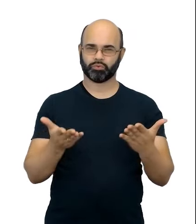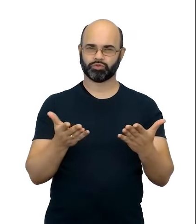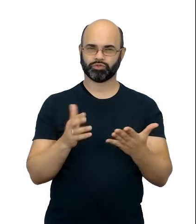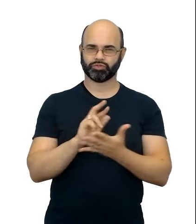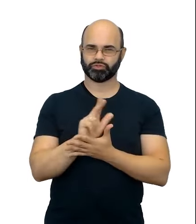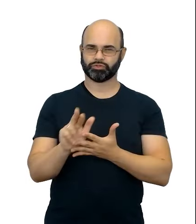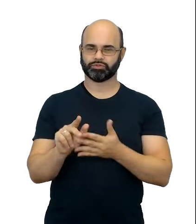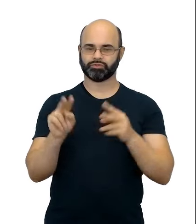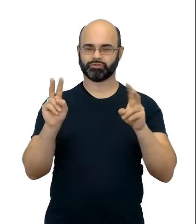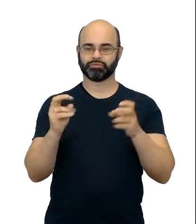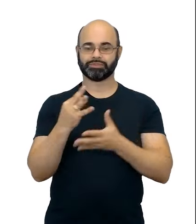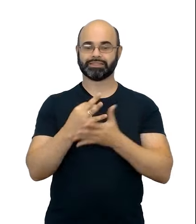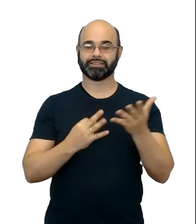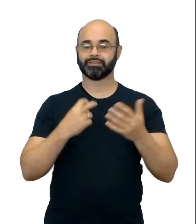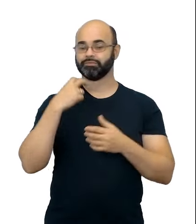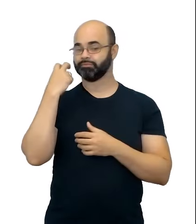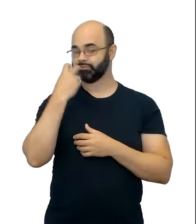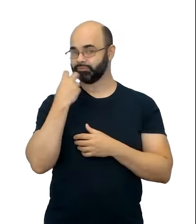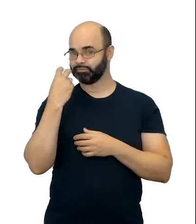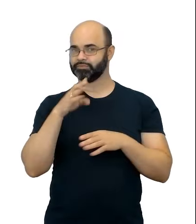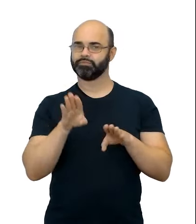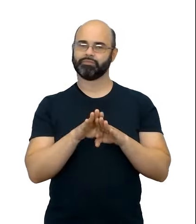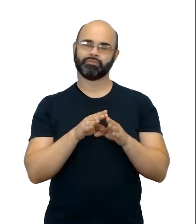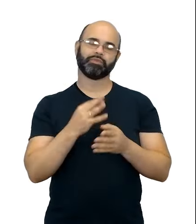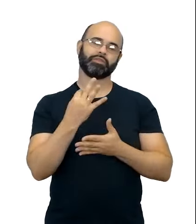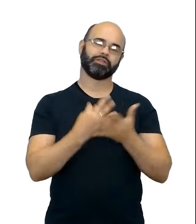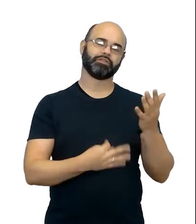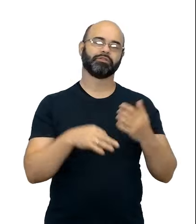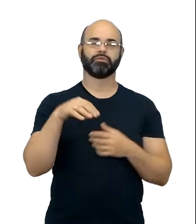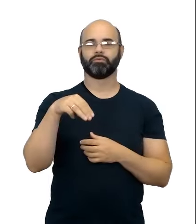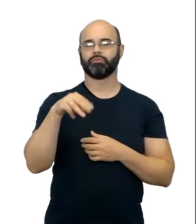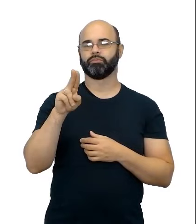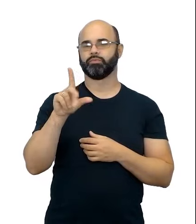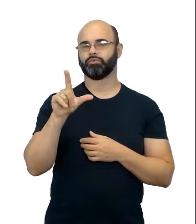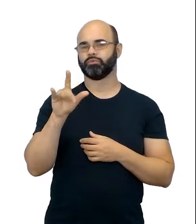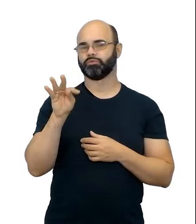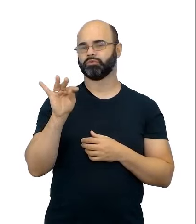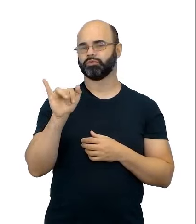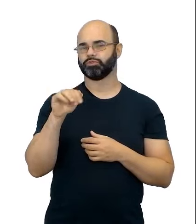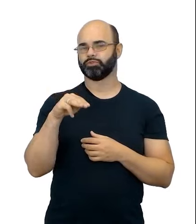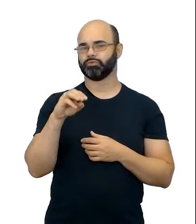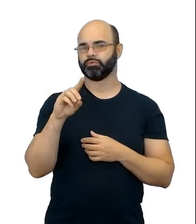também em textos orais e em textos multimodais, como a notícia